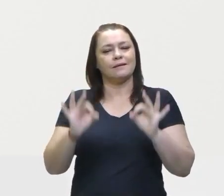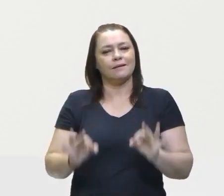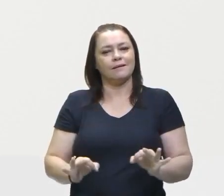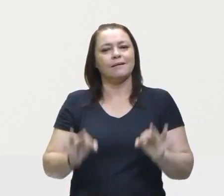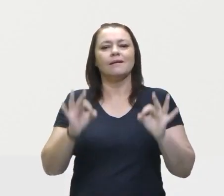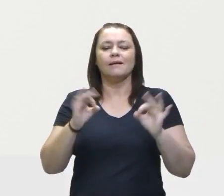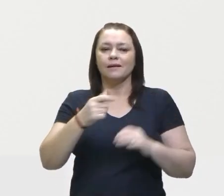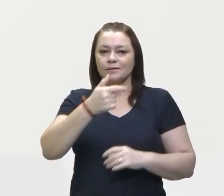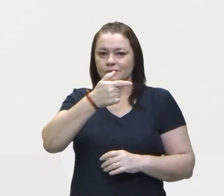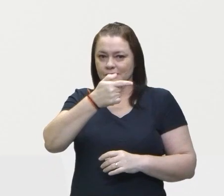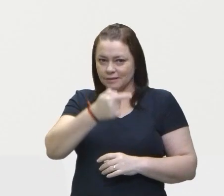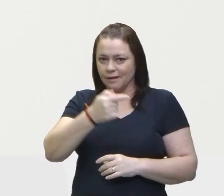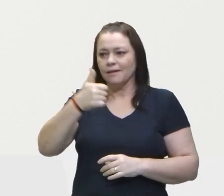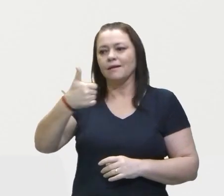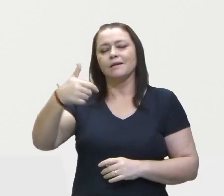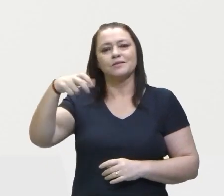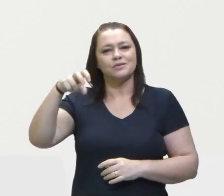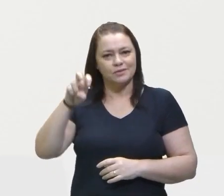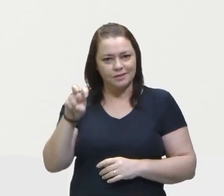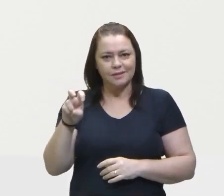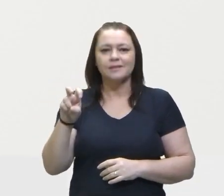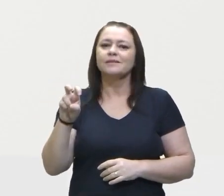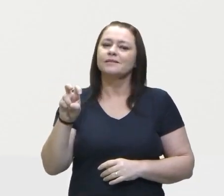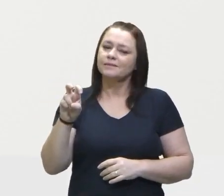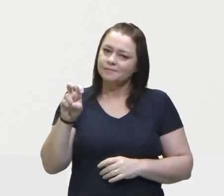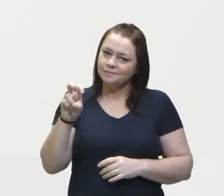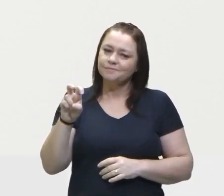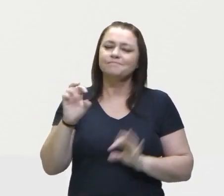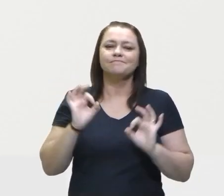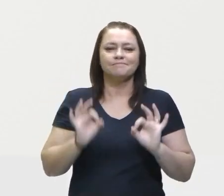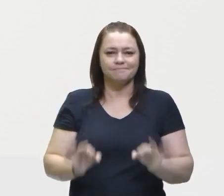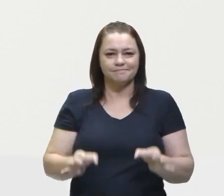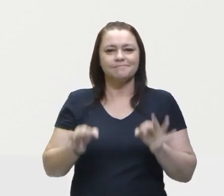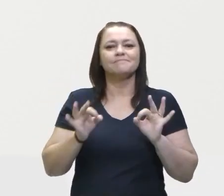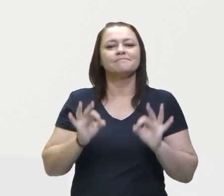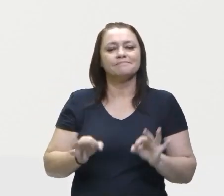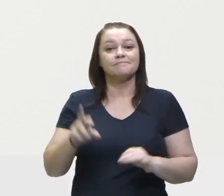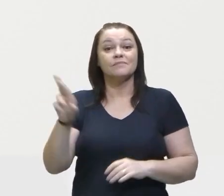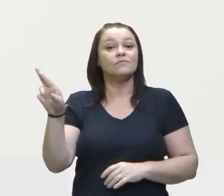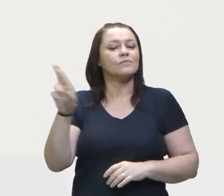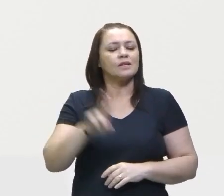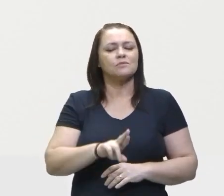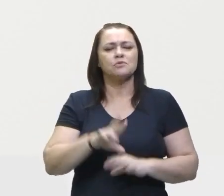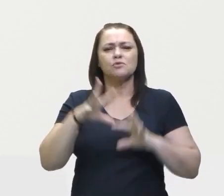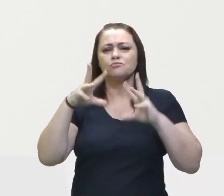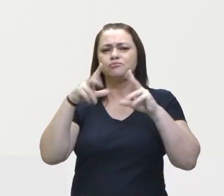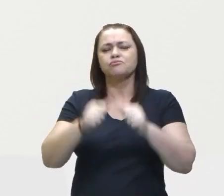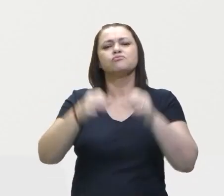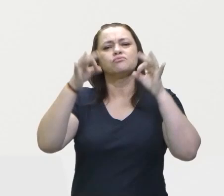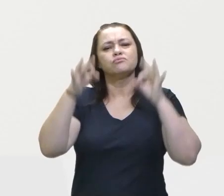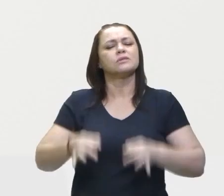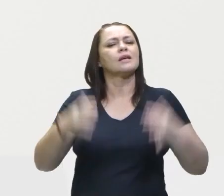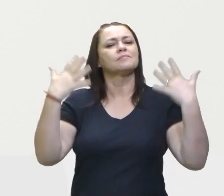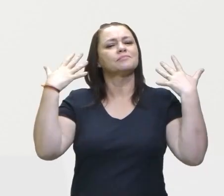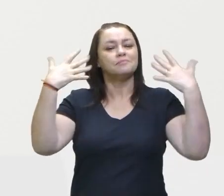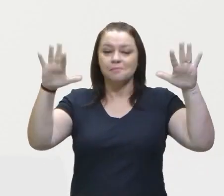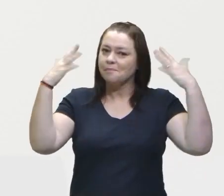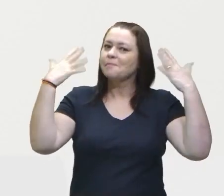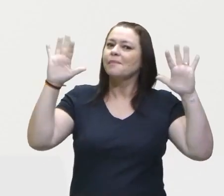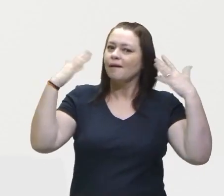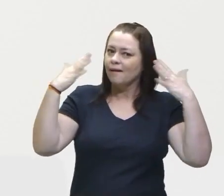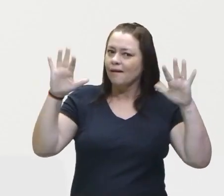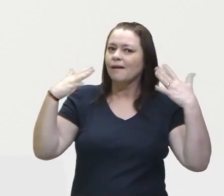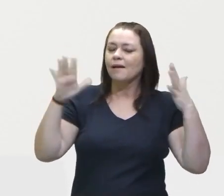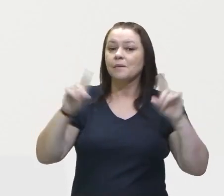7 horas e 15 minutos, isso mesmo, você acertou, parabéns,